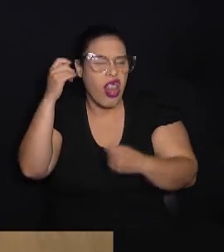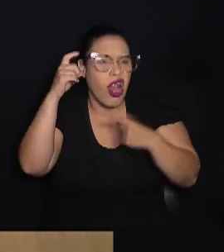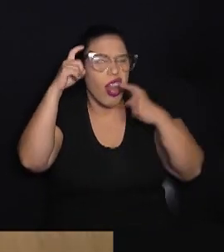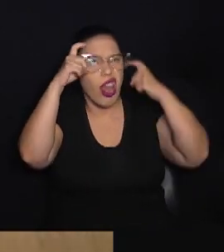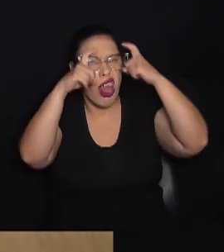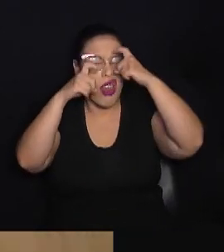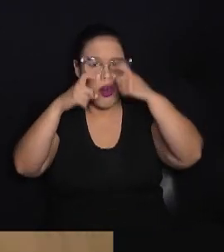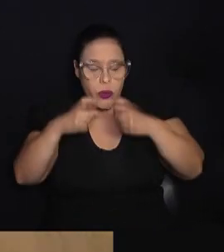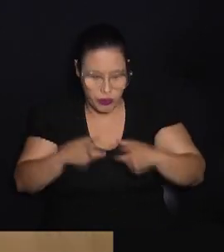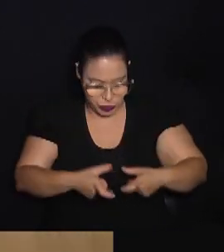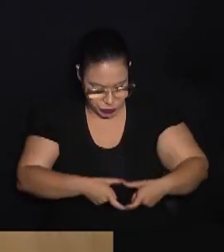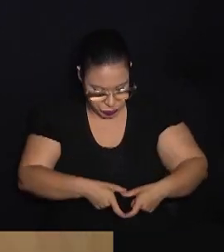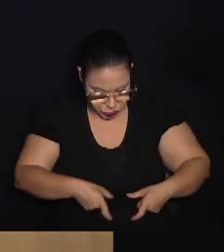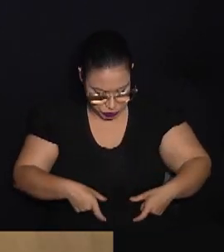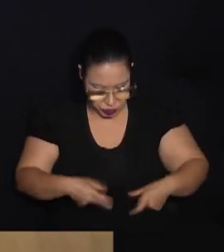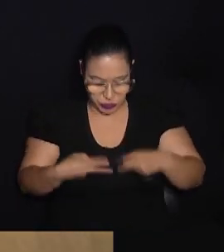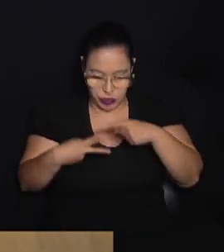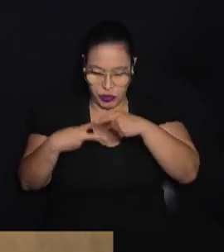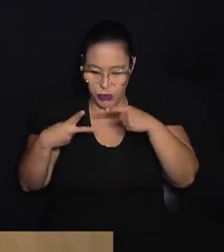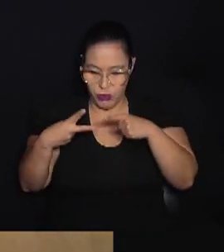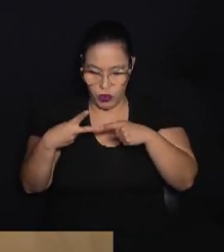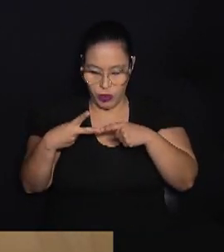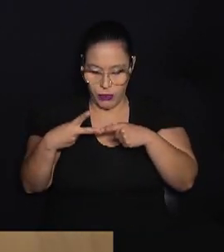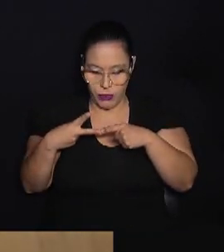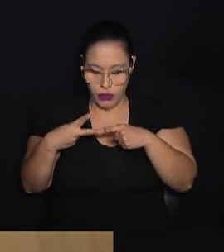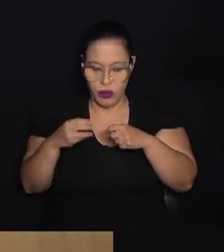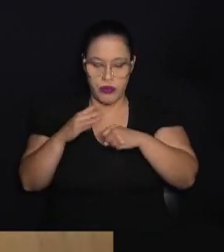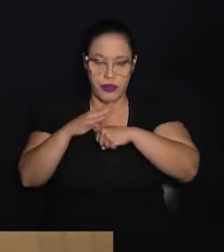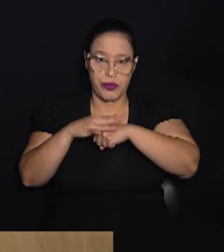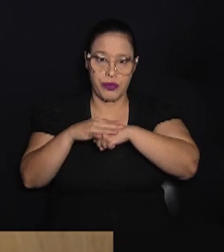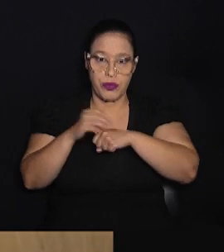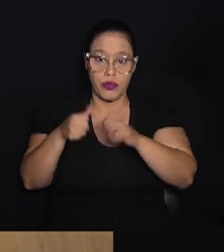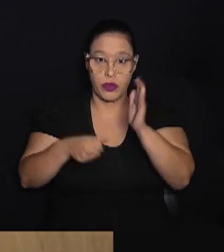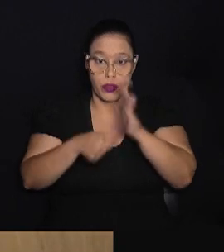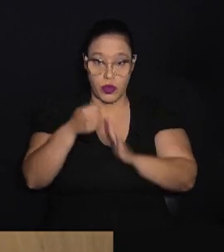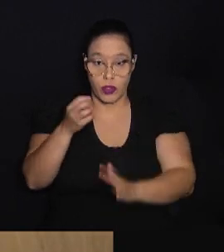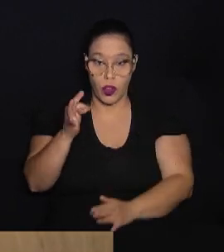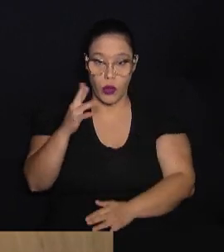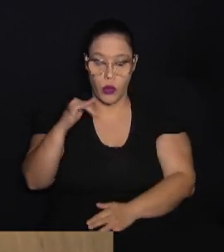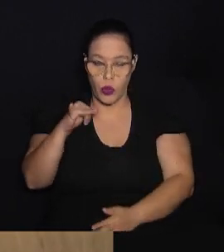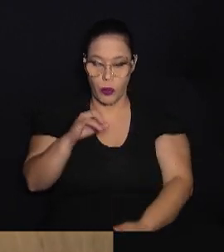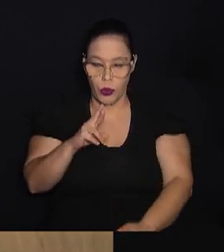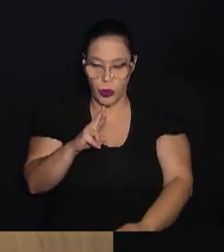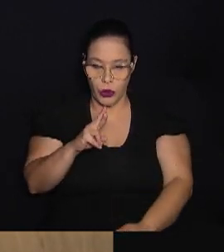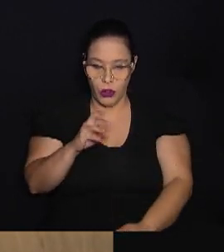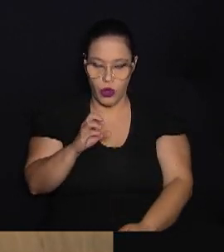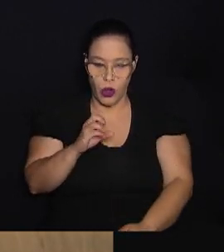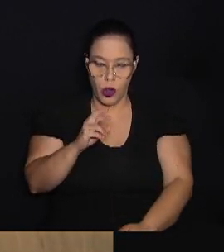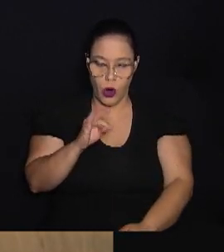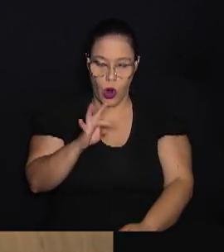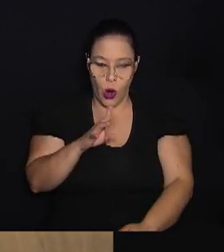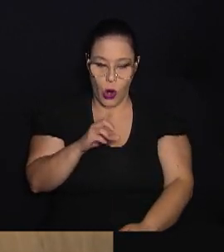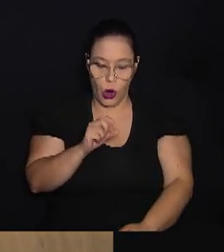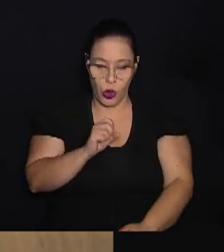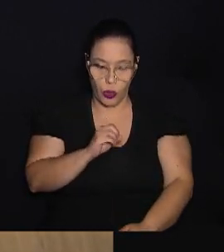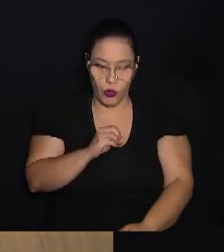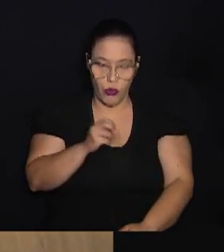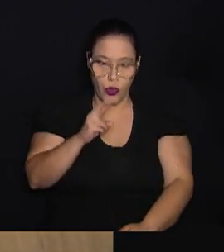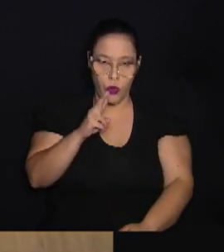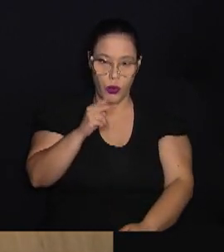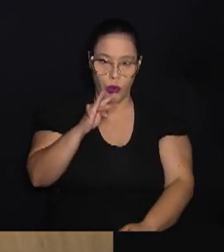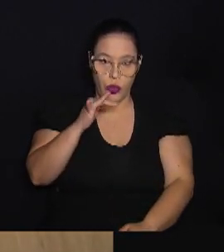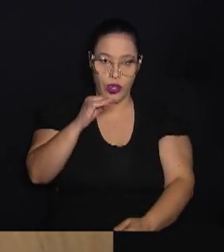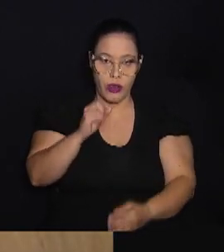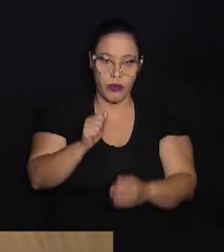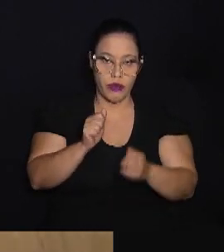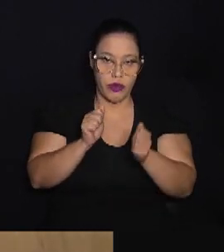O útero dá dois tipos bastante comuns de doença. Um é o tumor de colo de útero, que é aquela parte mais externa que fica em